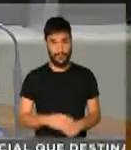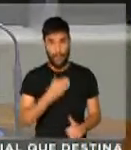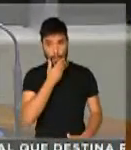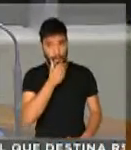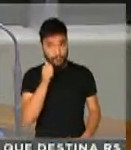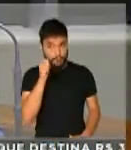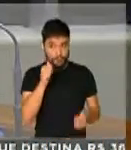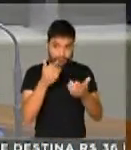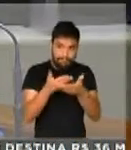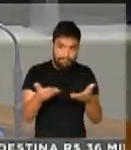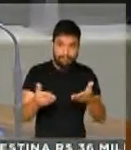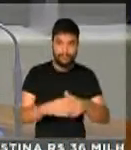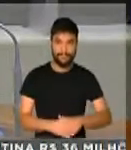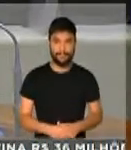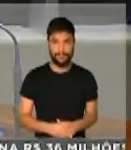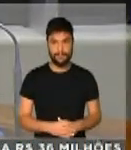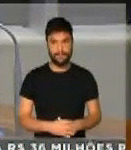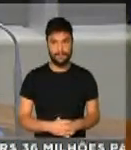Senhoras, senhores,